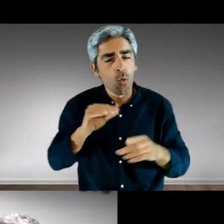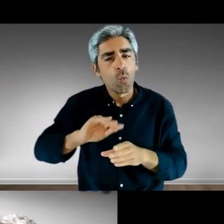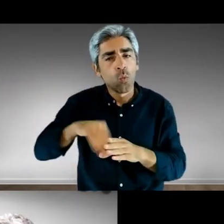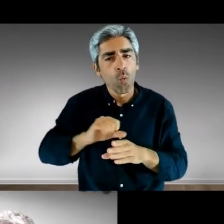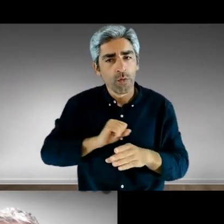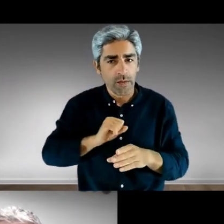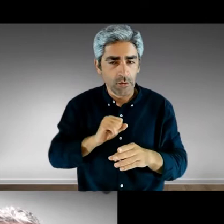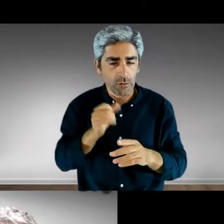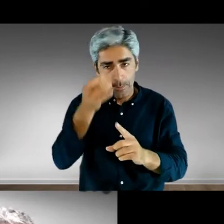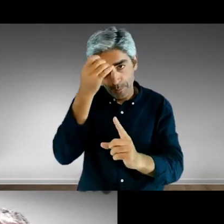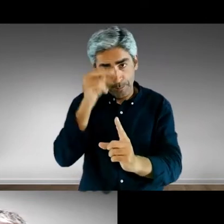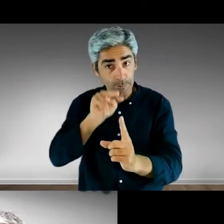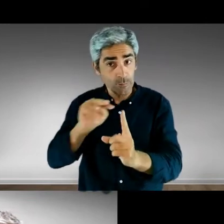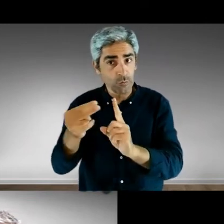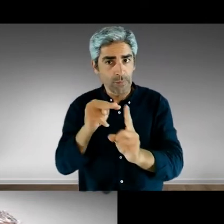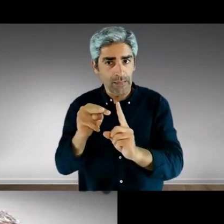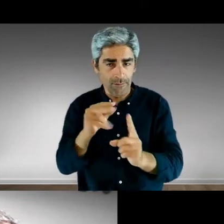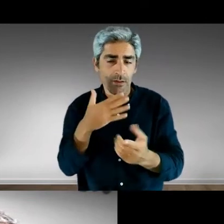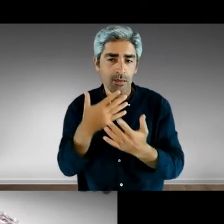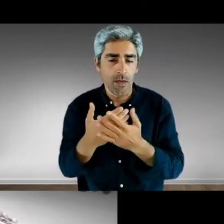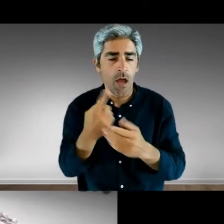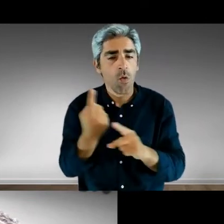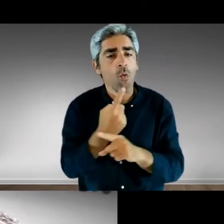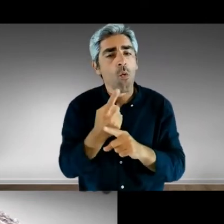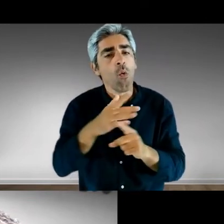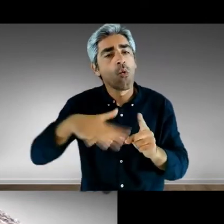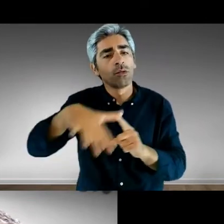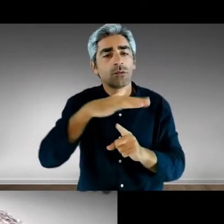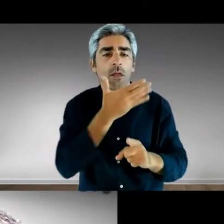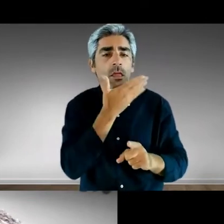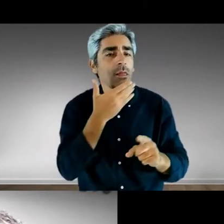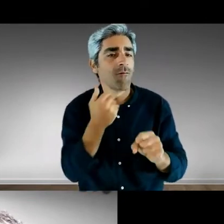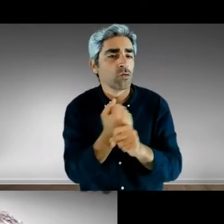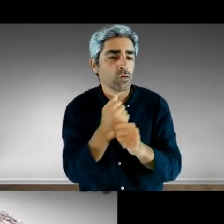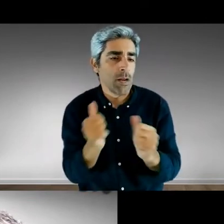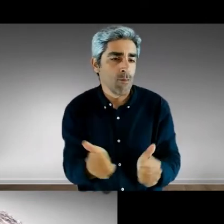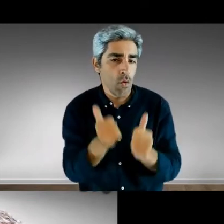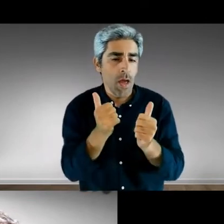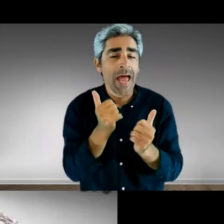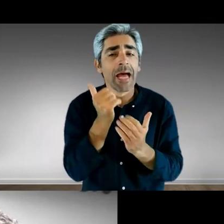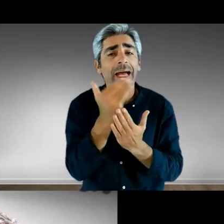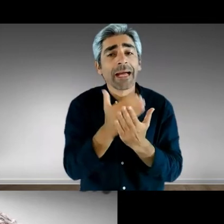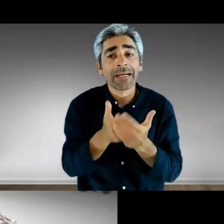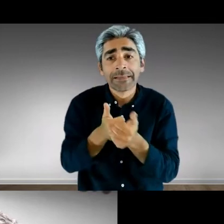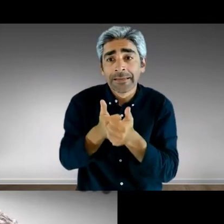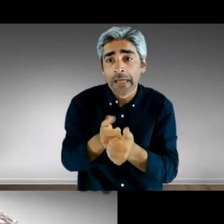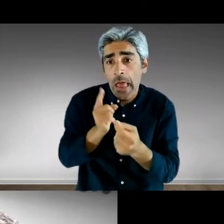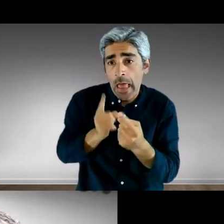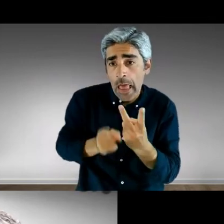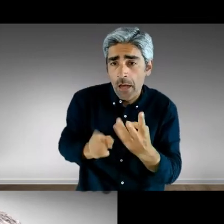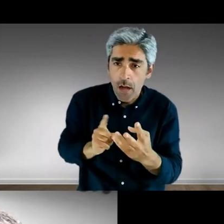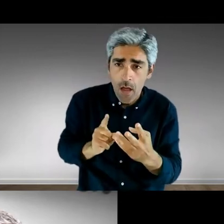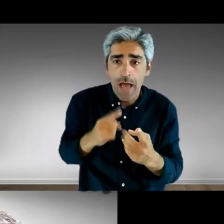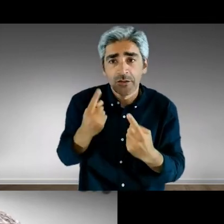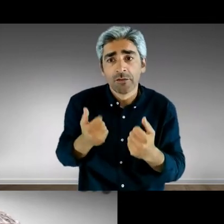aquilo que é a minha visão para que as coisas funcionem melhor e, embora sem receitas, funcionem melhor mais vezes do que aquilo